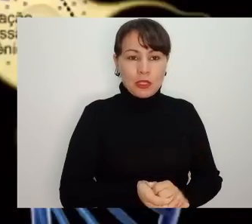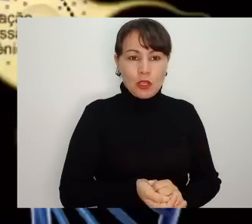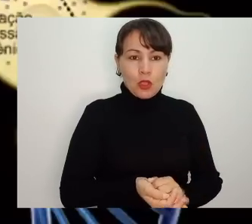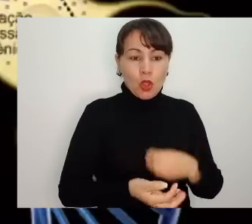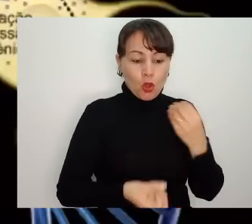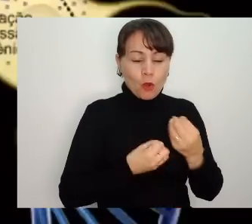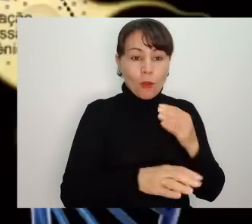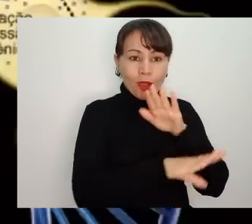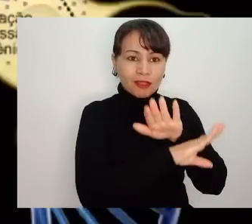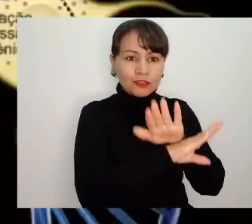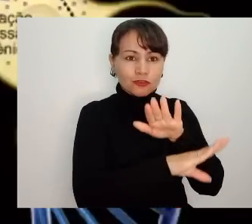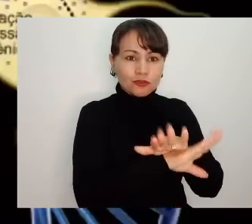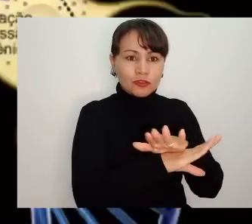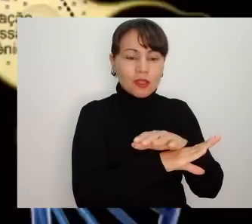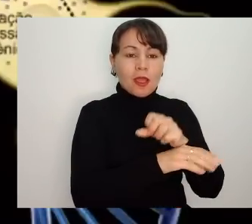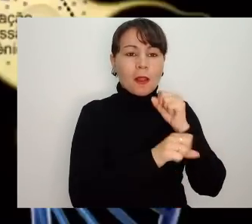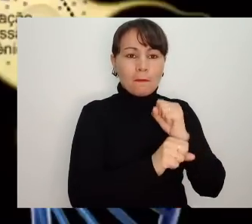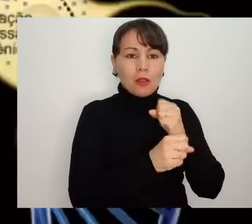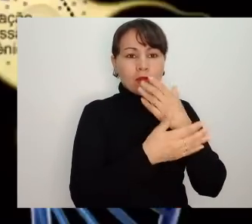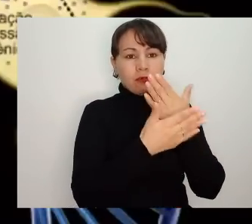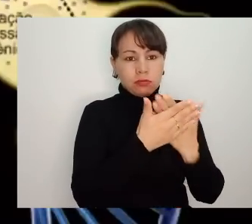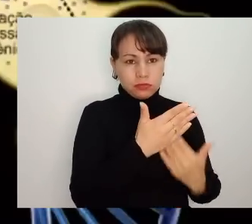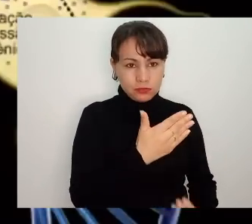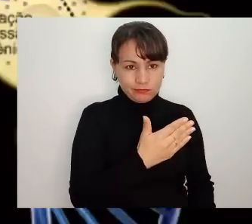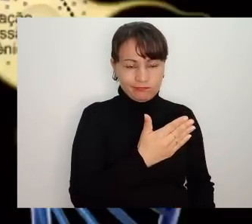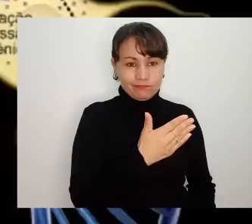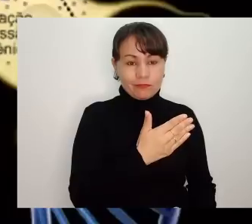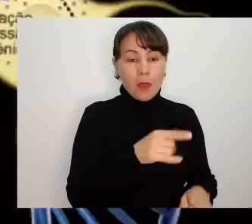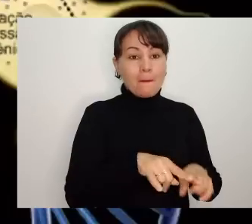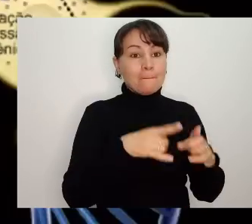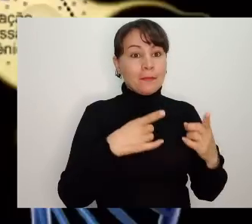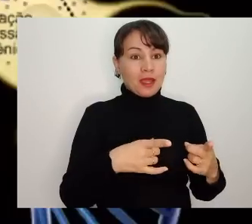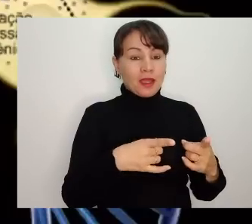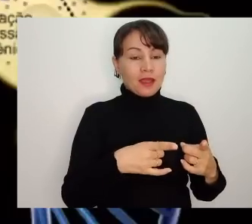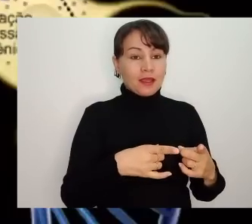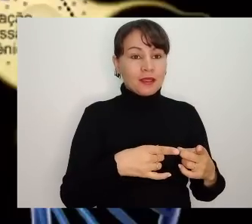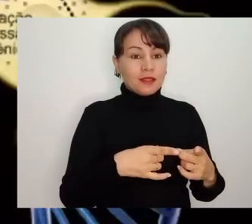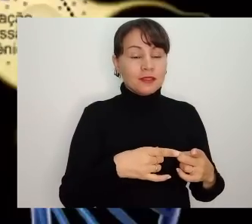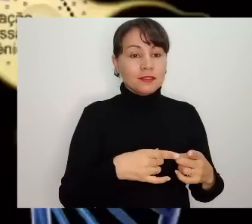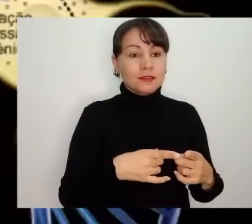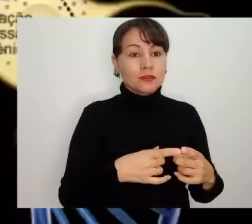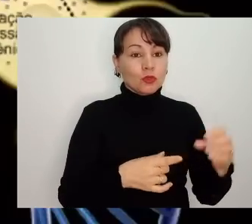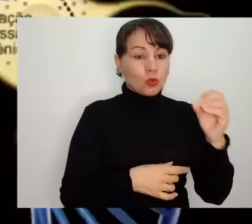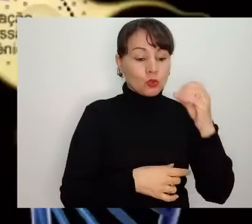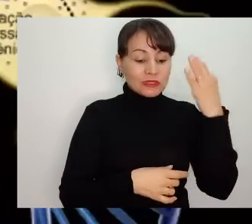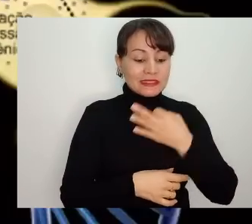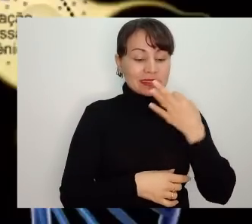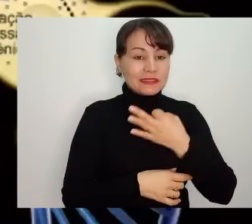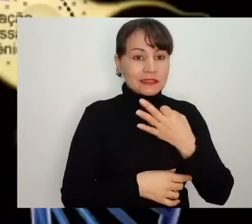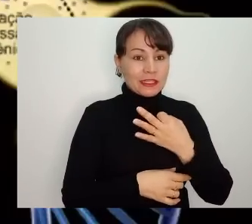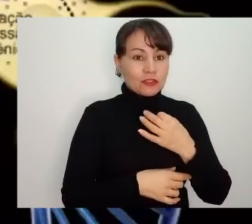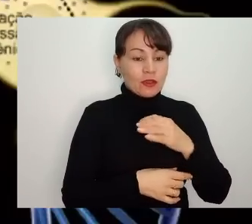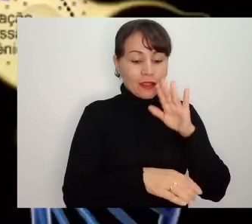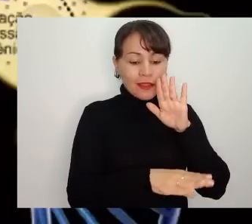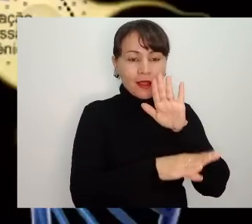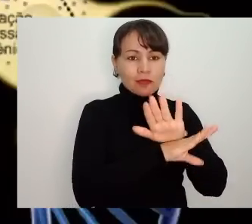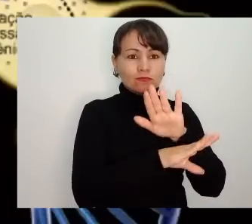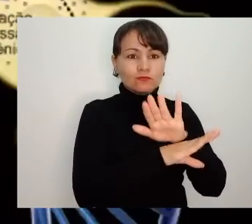Assim como ela pode fortalecer, ela também pode enfraquecer, mas o mais óbvio é que